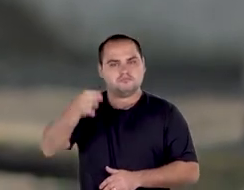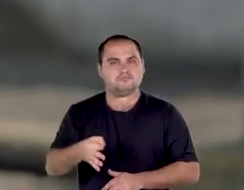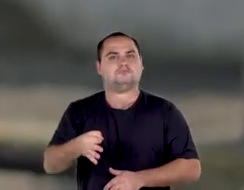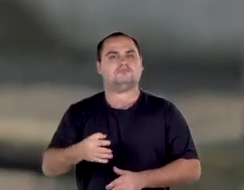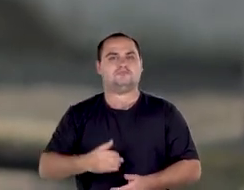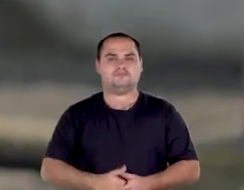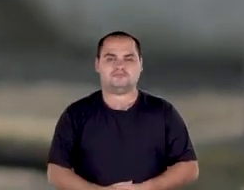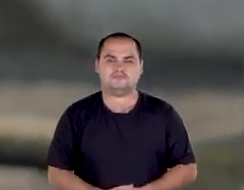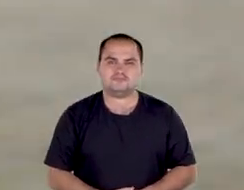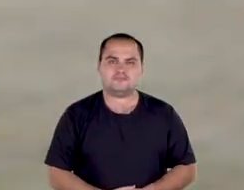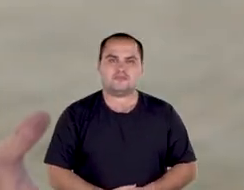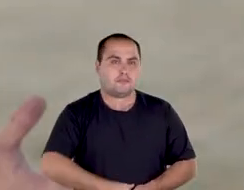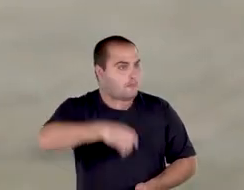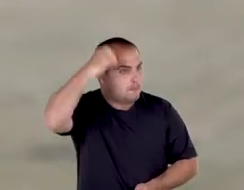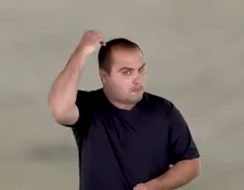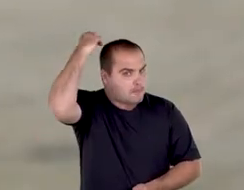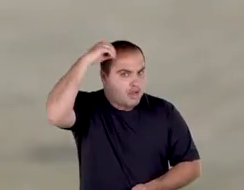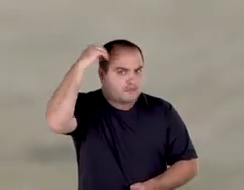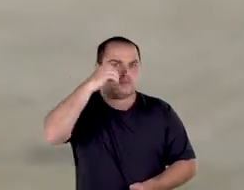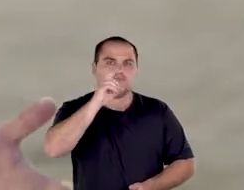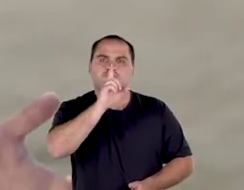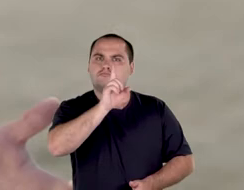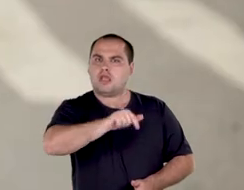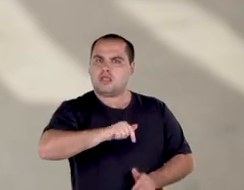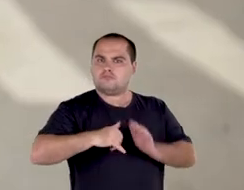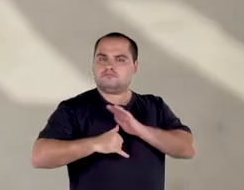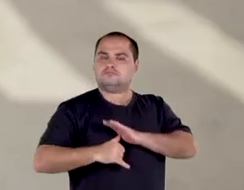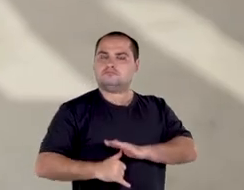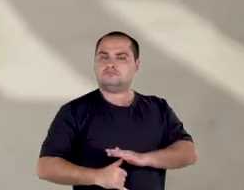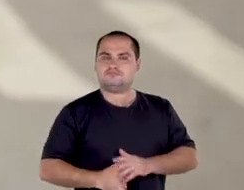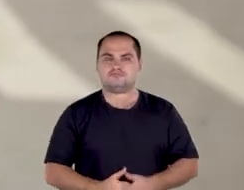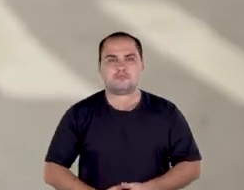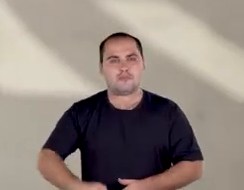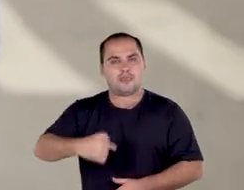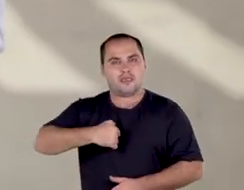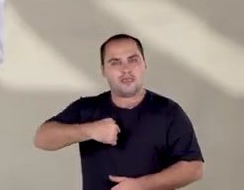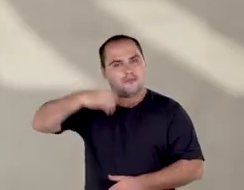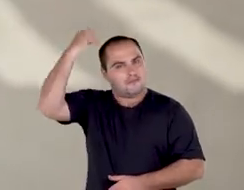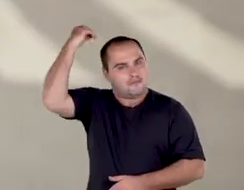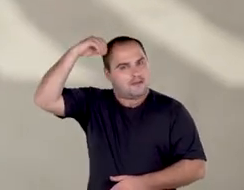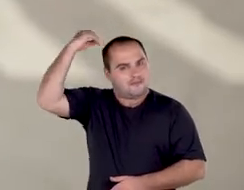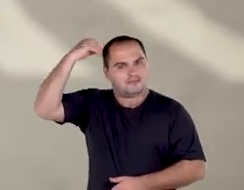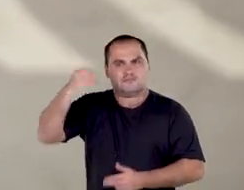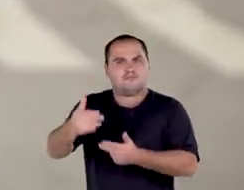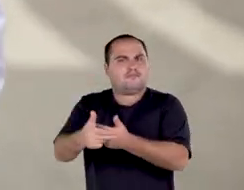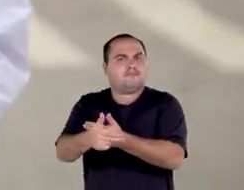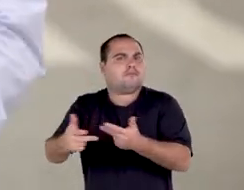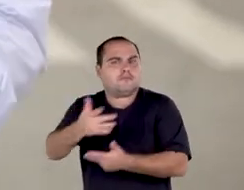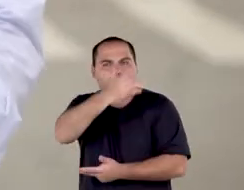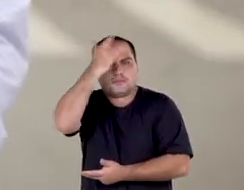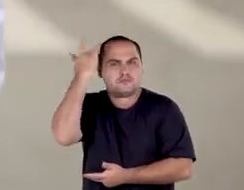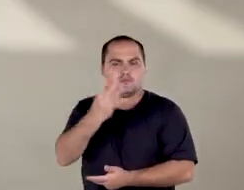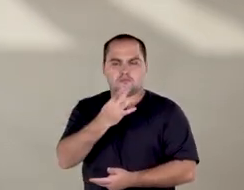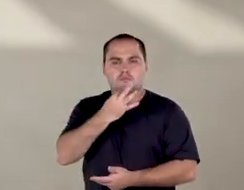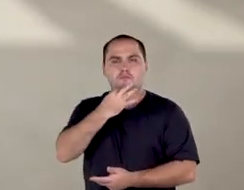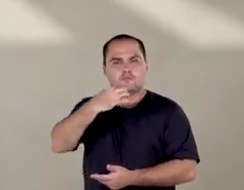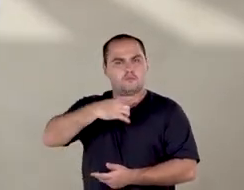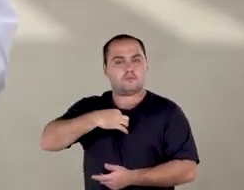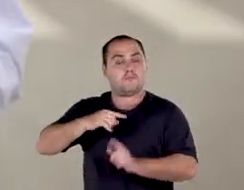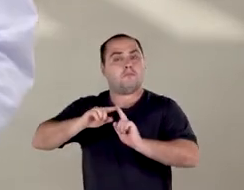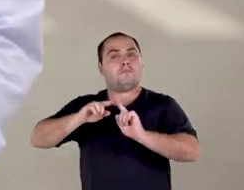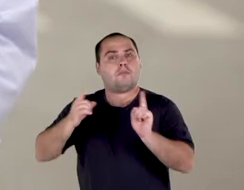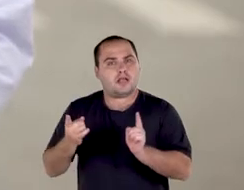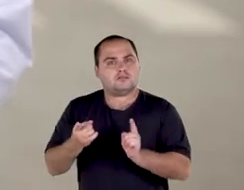melhor qualidade. O Mafra é gente da gente. Eu sou o Mafra. Muitas pessoas já me conhecem. Mas te convido a me